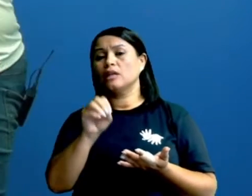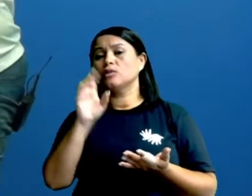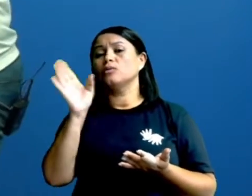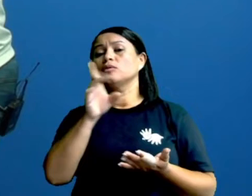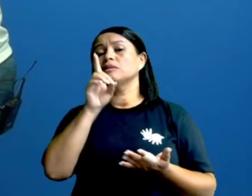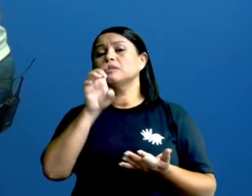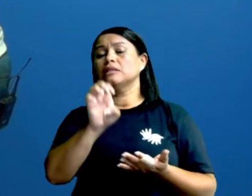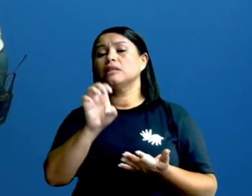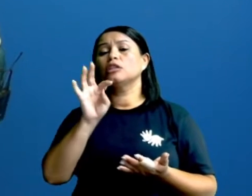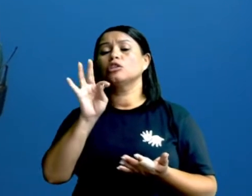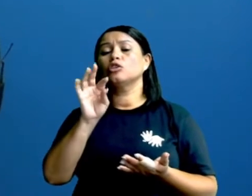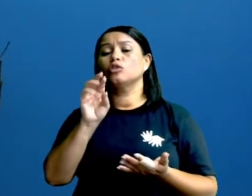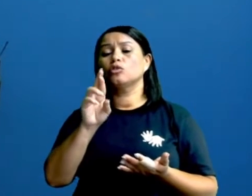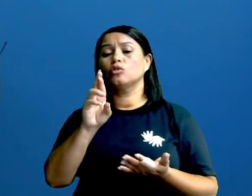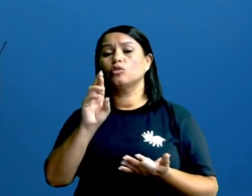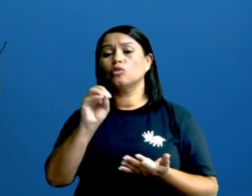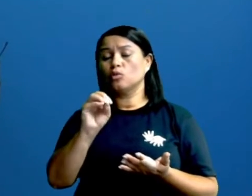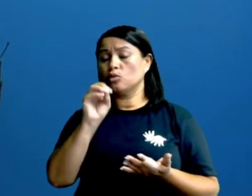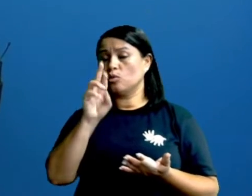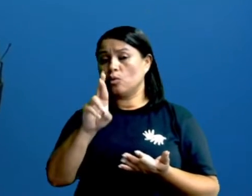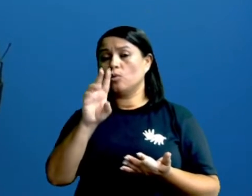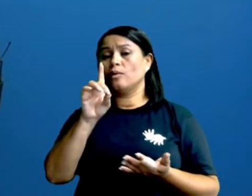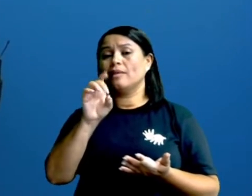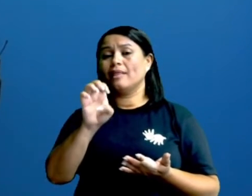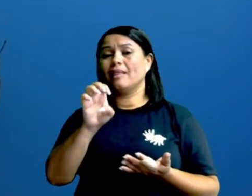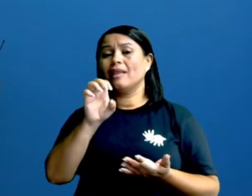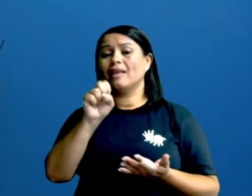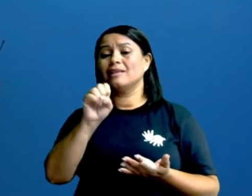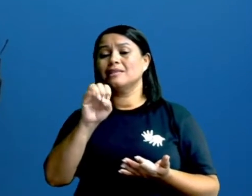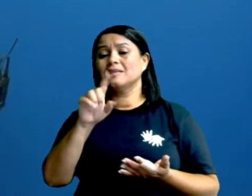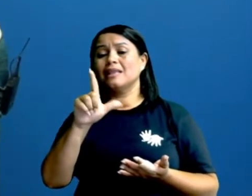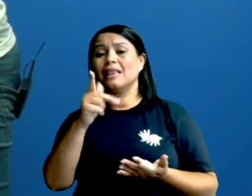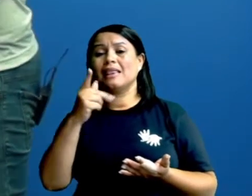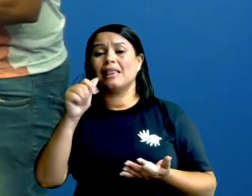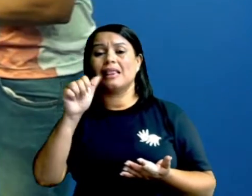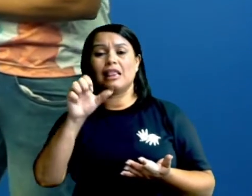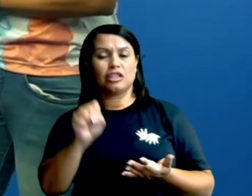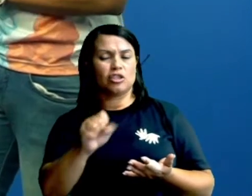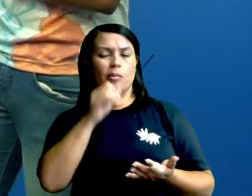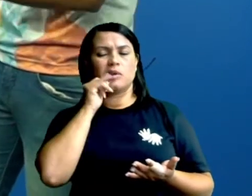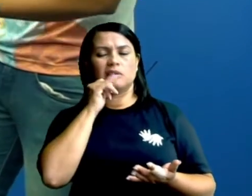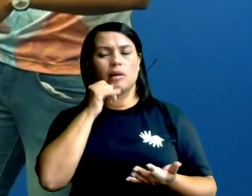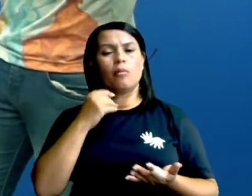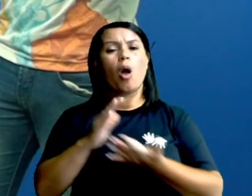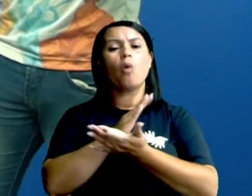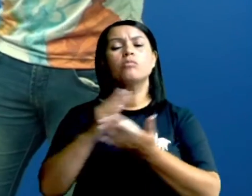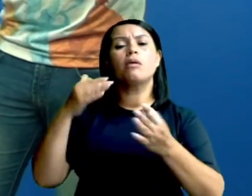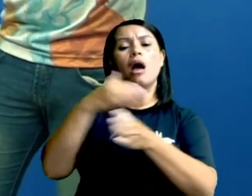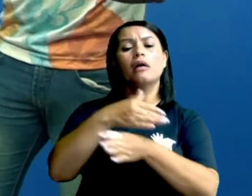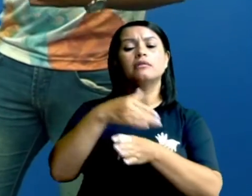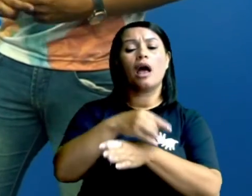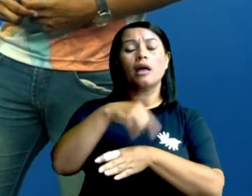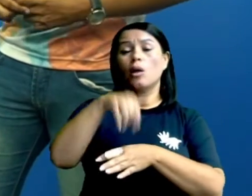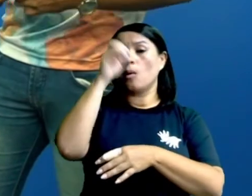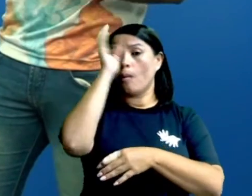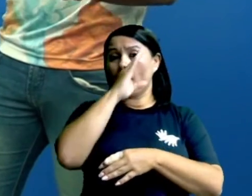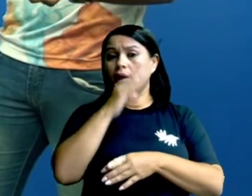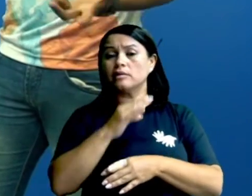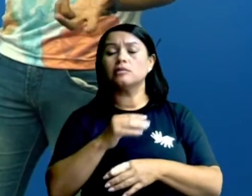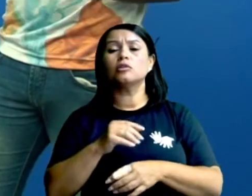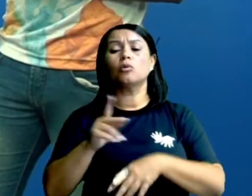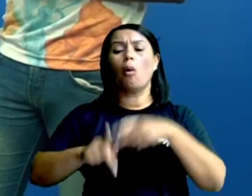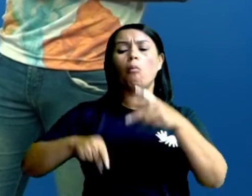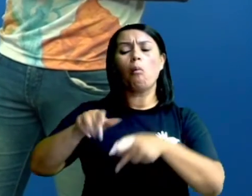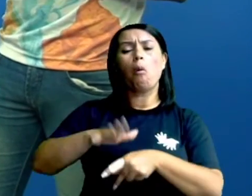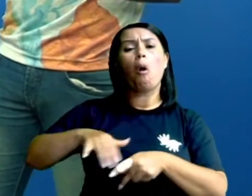bandeirantes, né, tiveram uma colaboração nesse sentido de povoar territórios que não pertenciam ao Brasil e que depois, através de novos